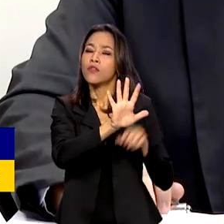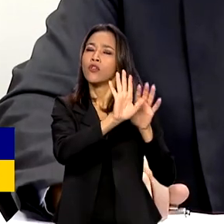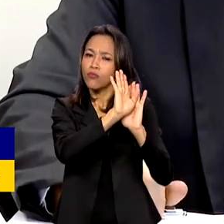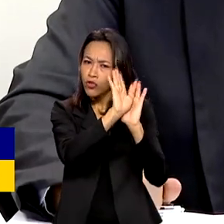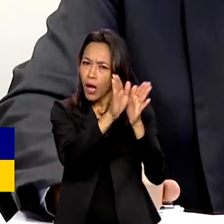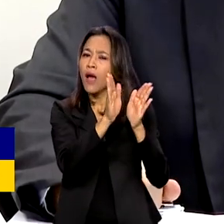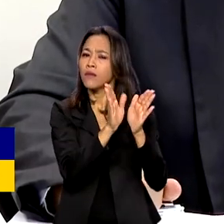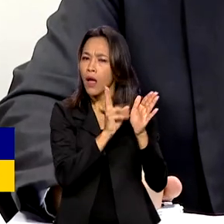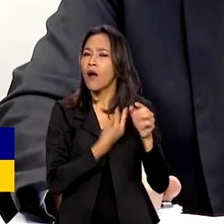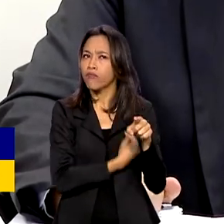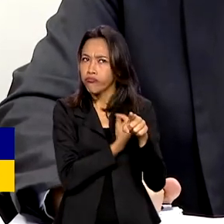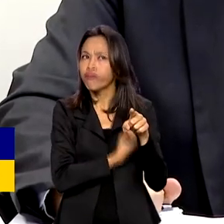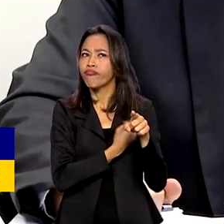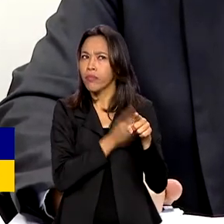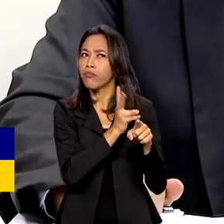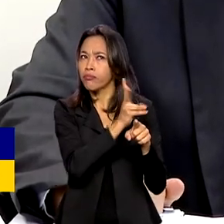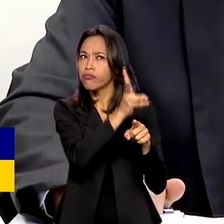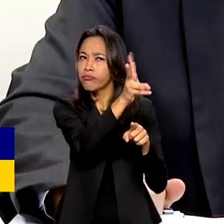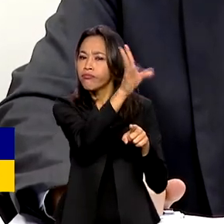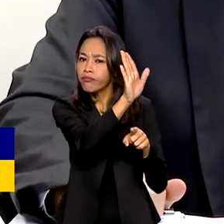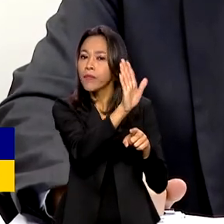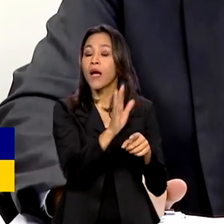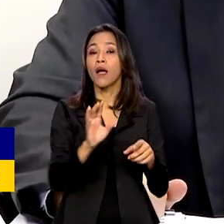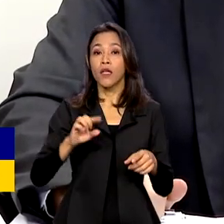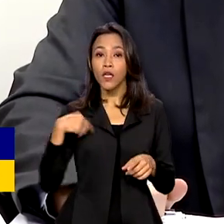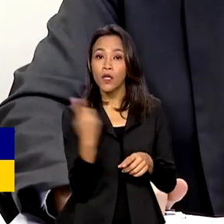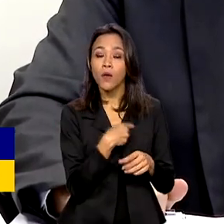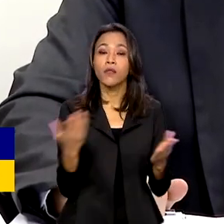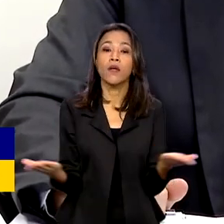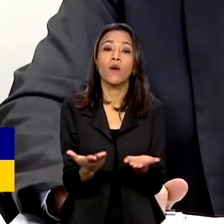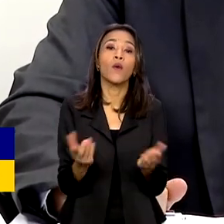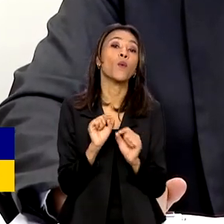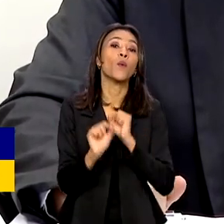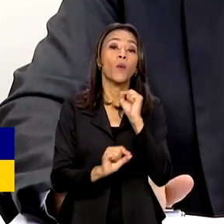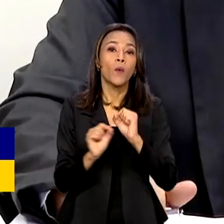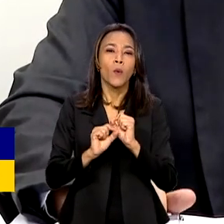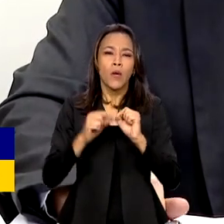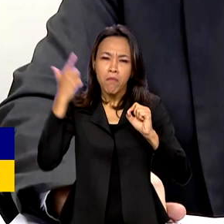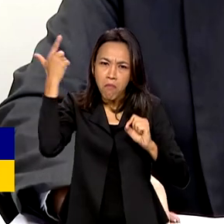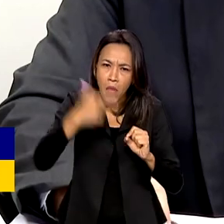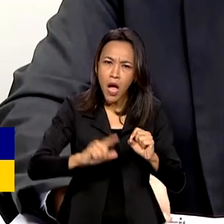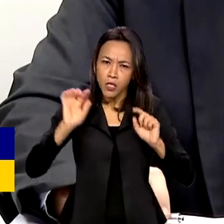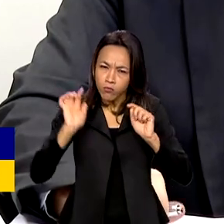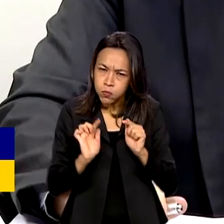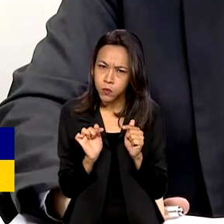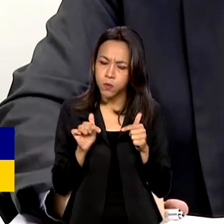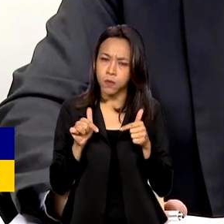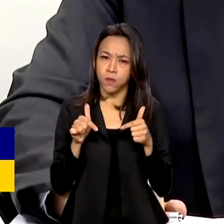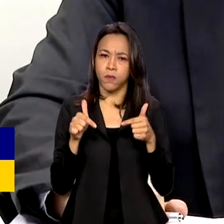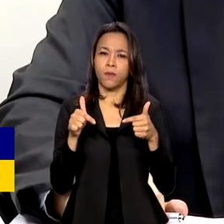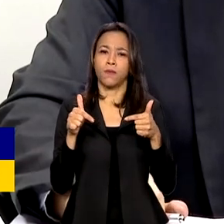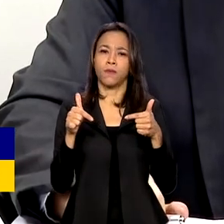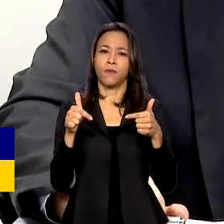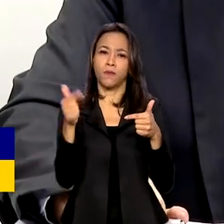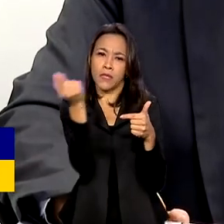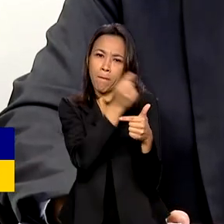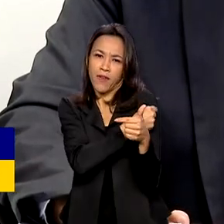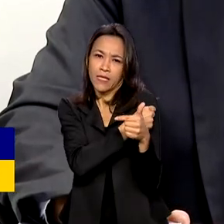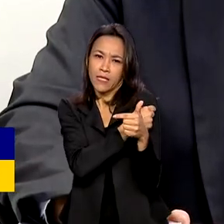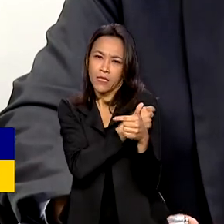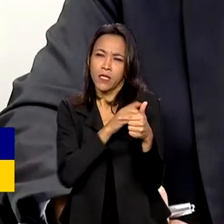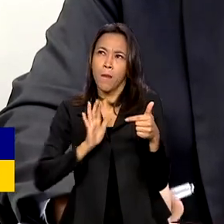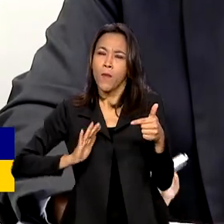está ocorrendo. E nós agora estaremos intensificando ainda mais essas